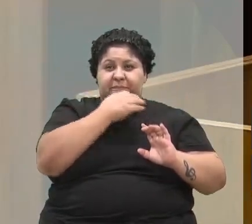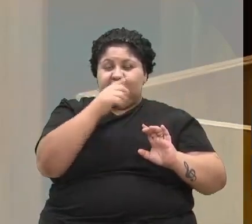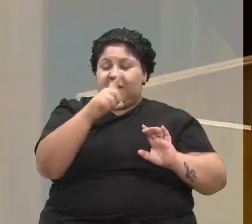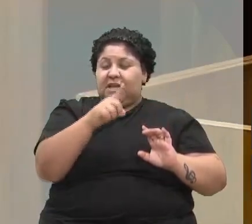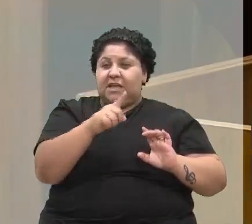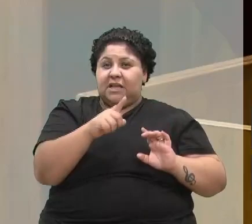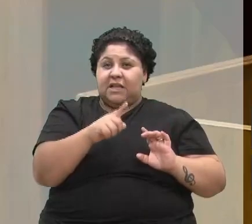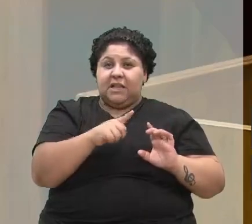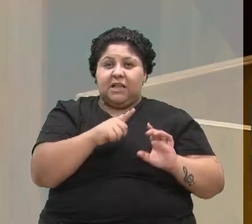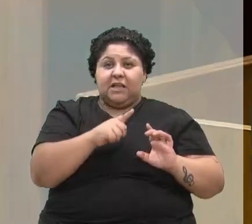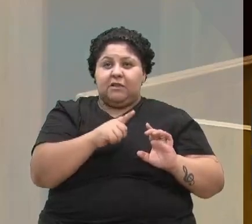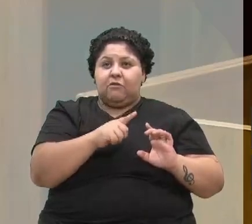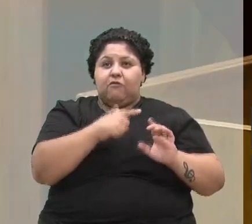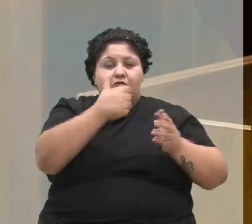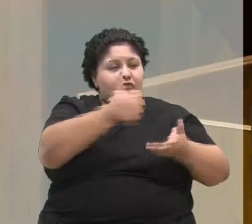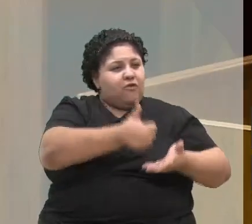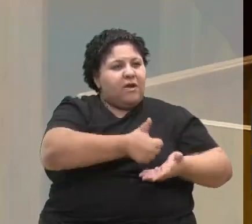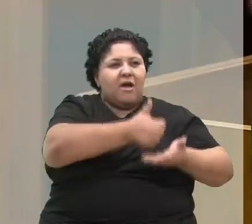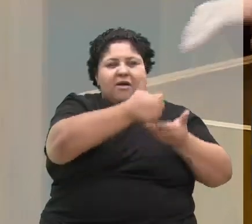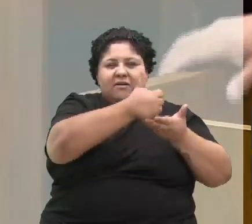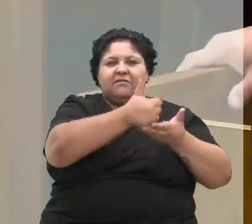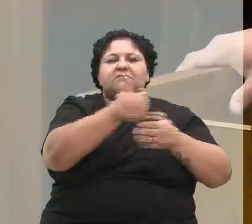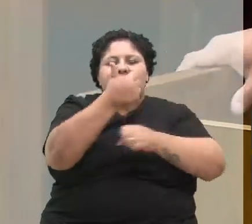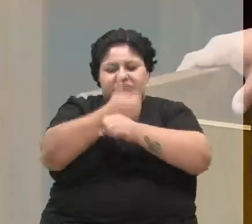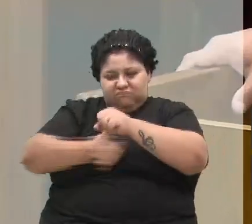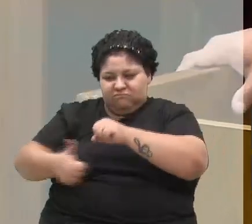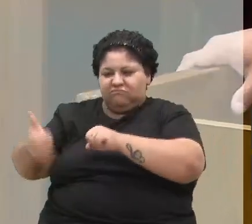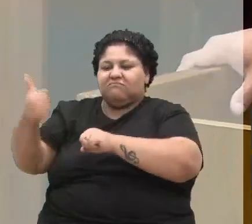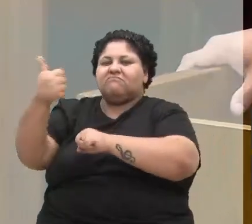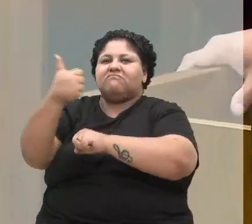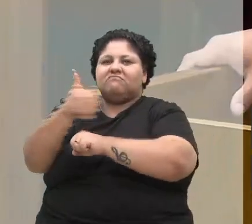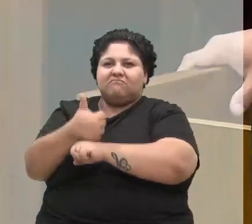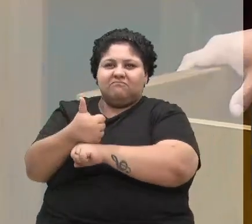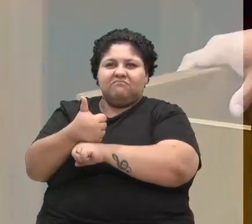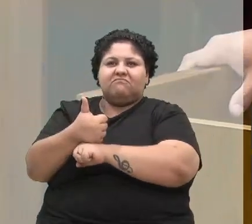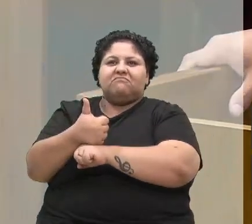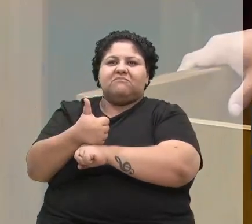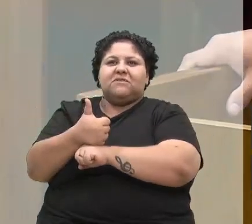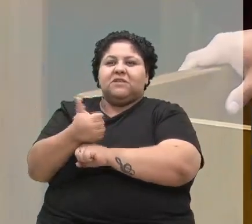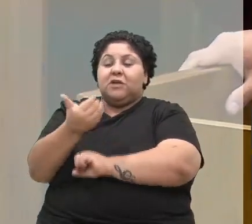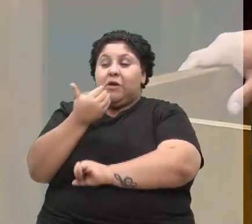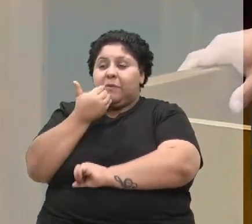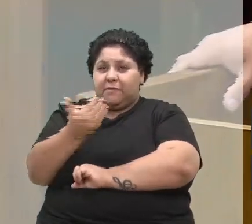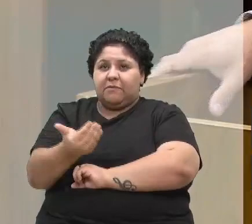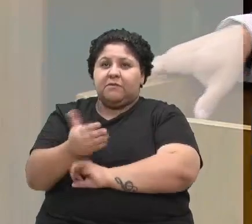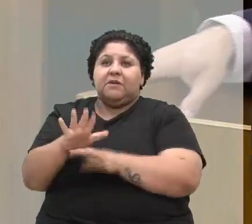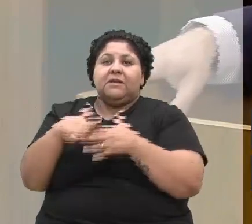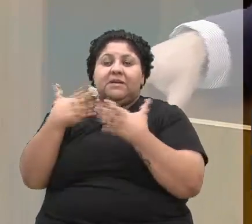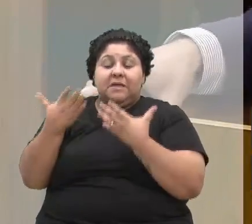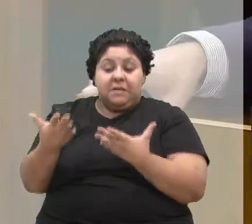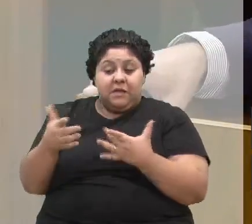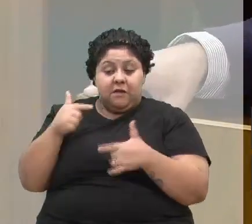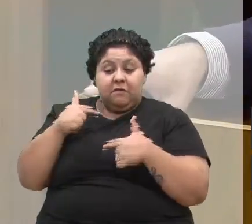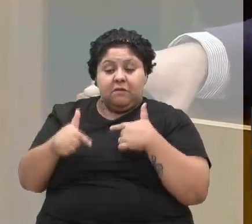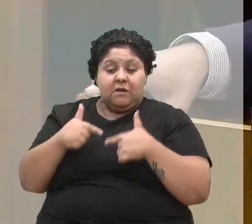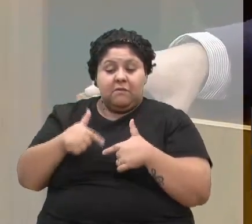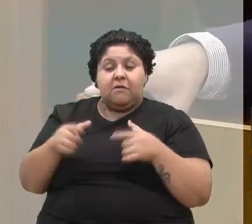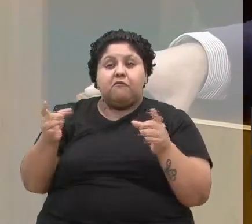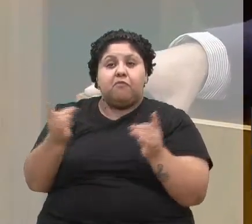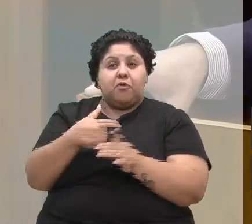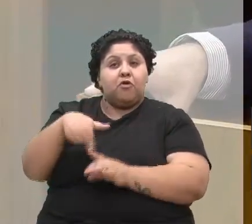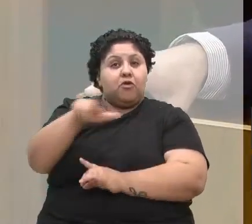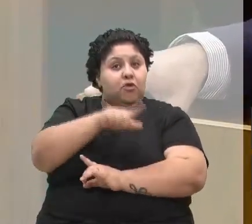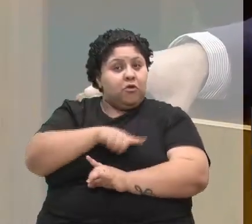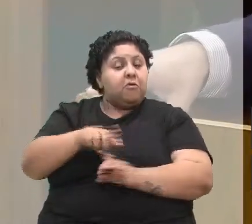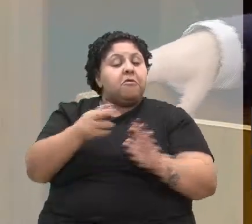foram contemplados, serão substituídas mesmo sem ter esse pedido. Então, um trabalho eficaz que de fato está